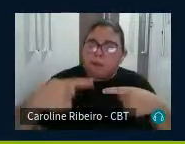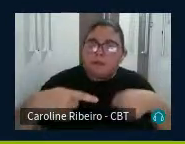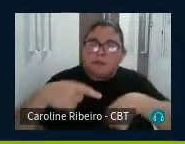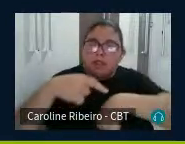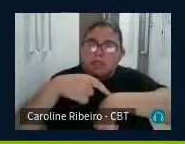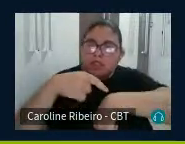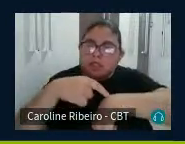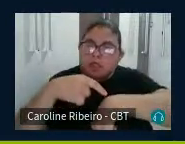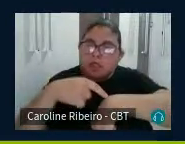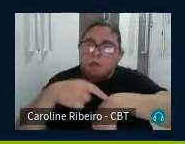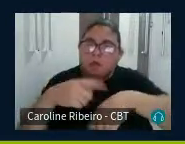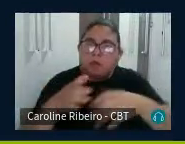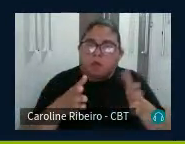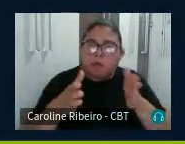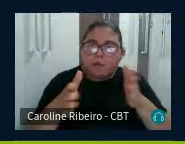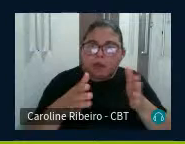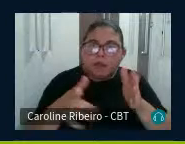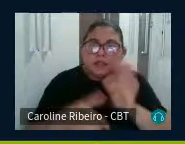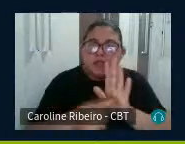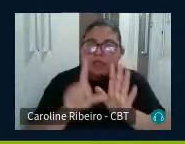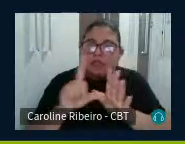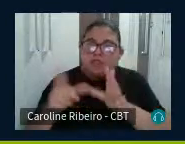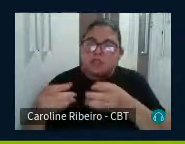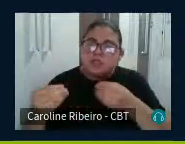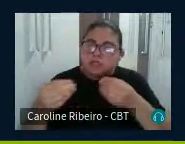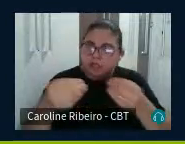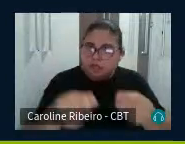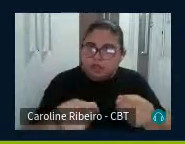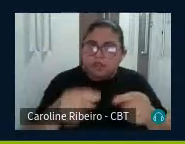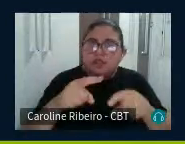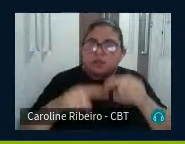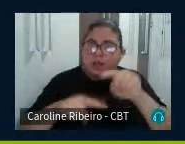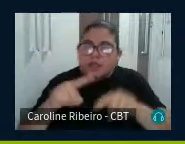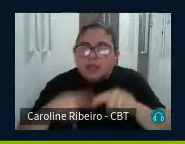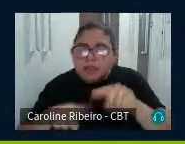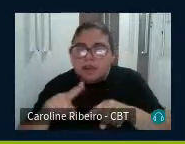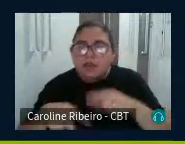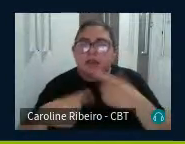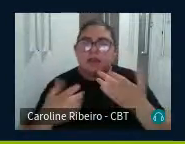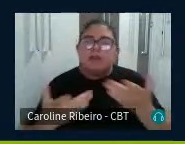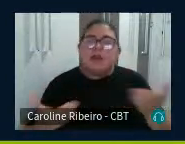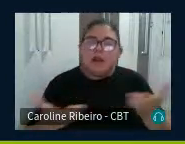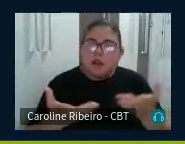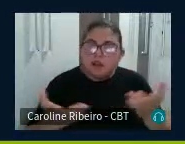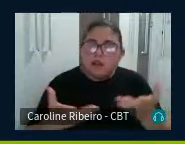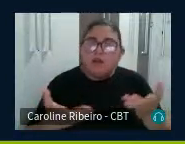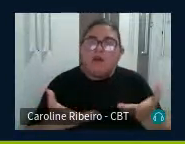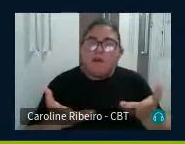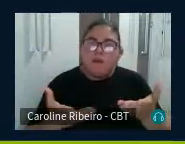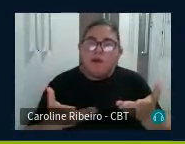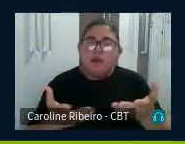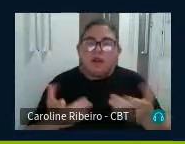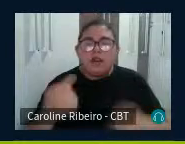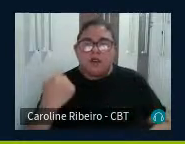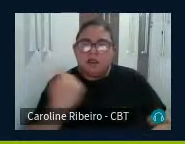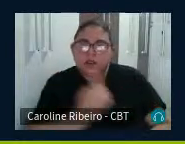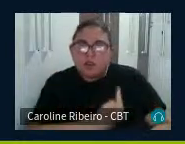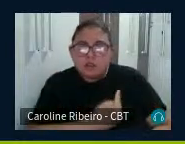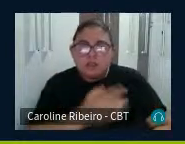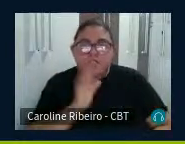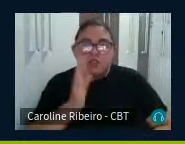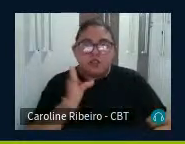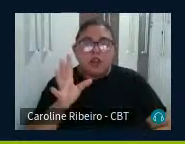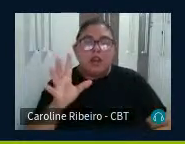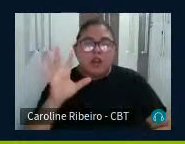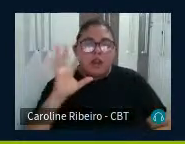né, de antecedência, né? Embora agora a gente já resolveu, né? A gente